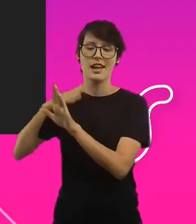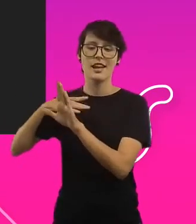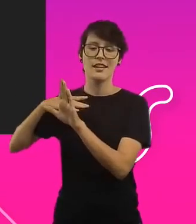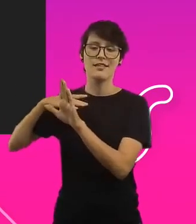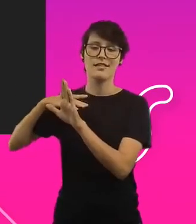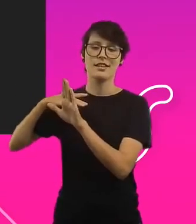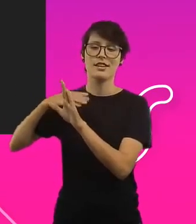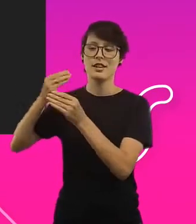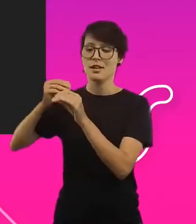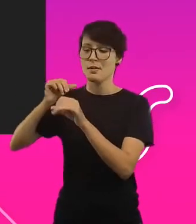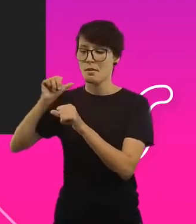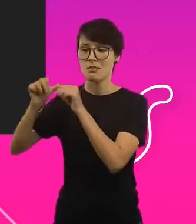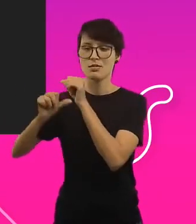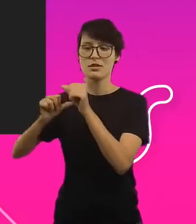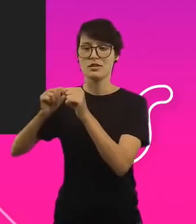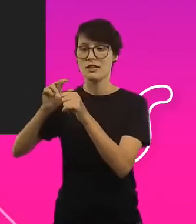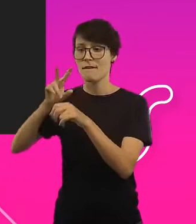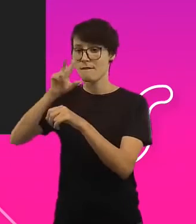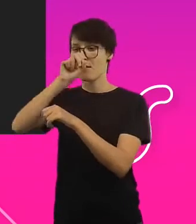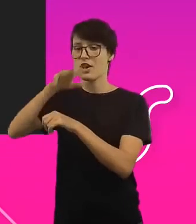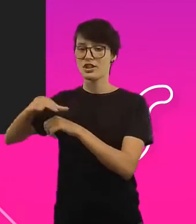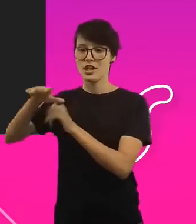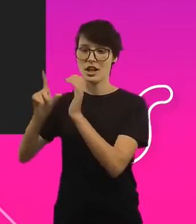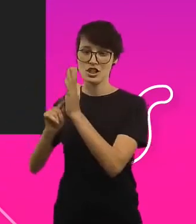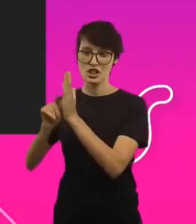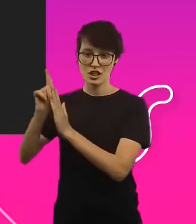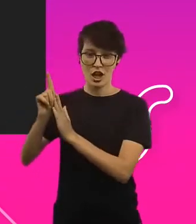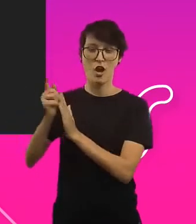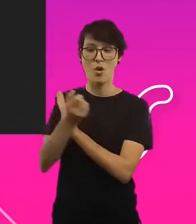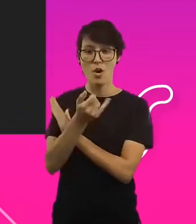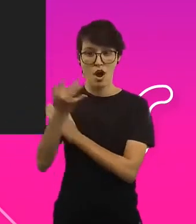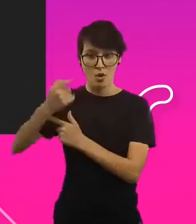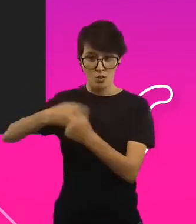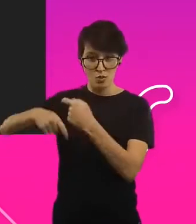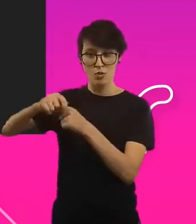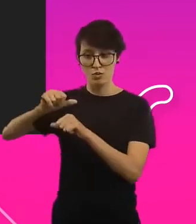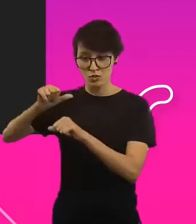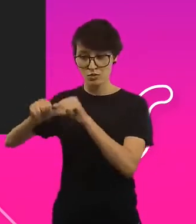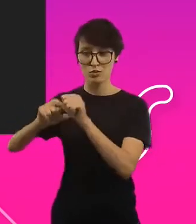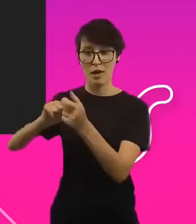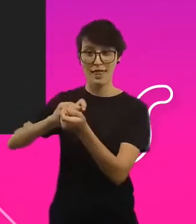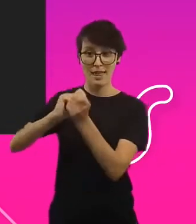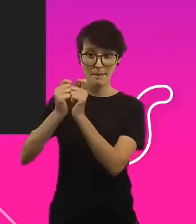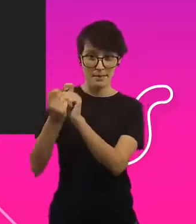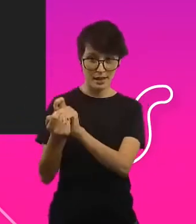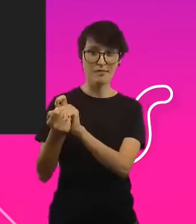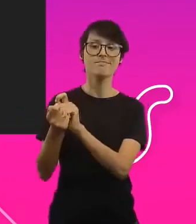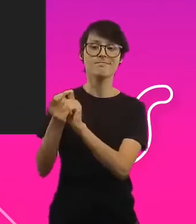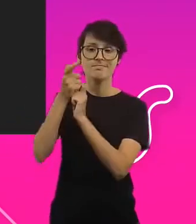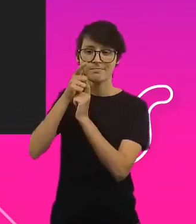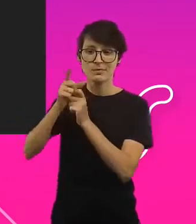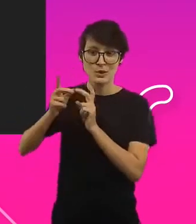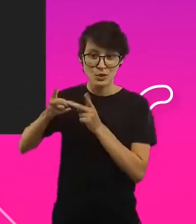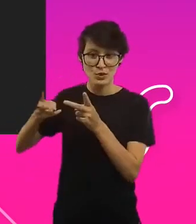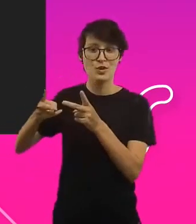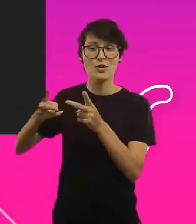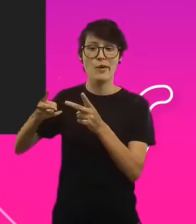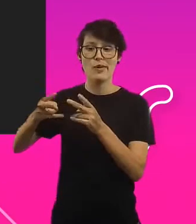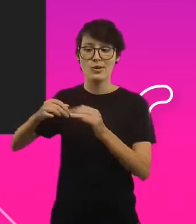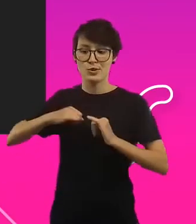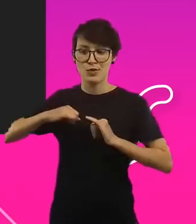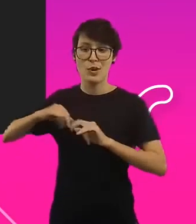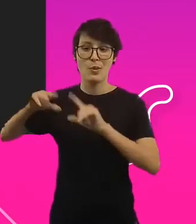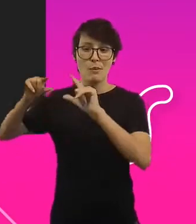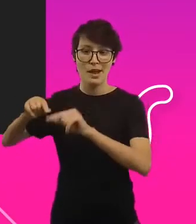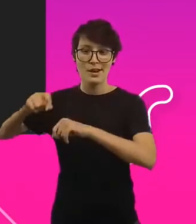digitalização muito forte, os negócios que conseguiram se digitalizar conseguiram passar de uma forma menos traumática